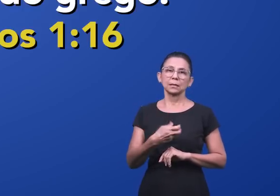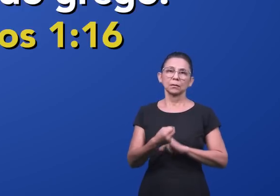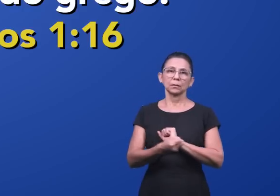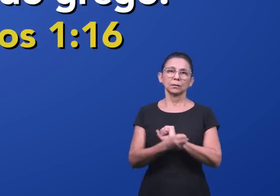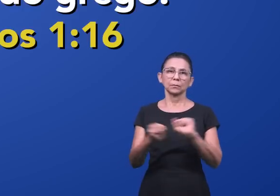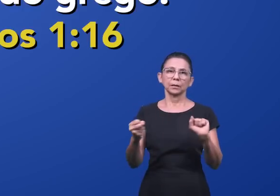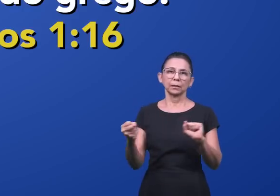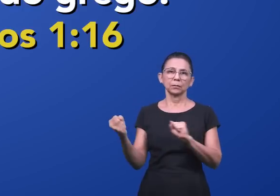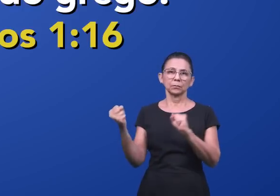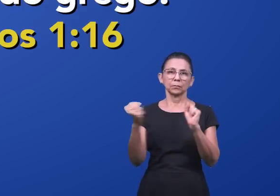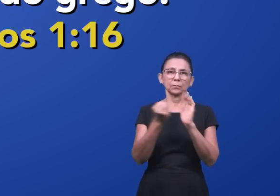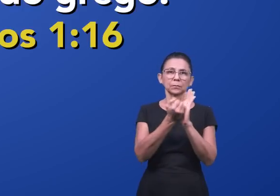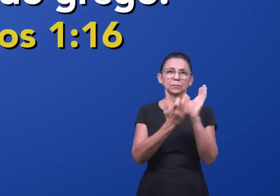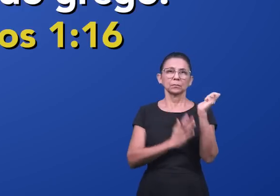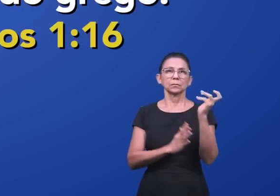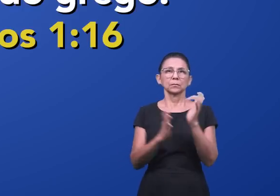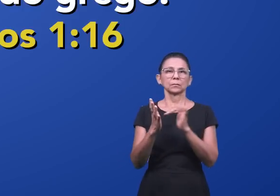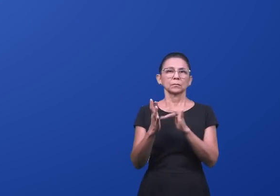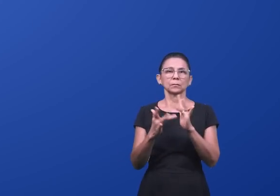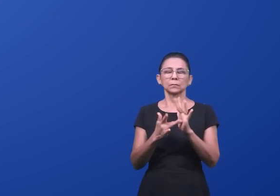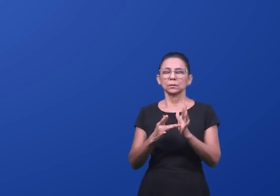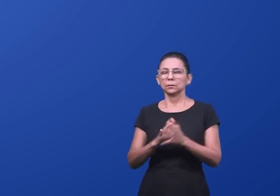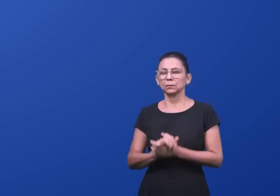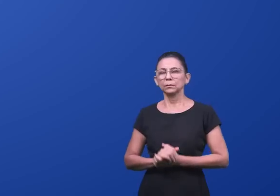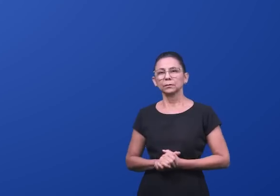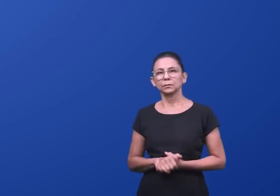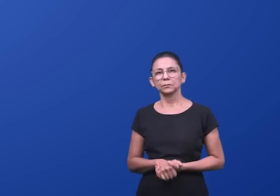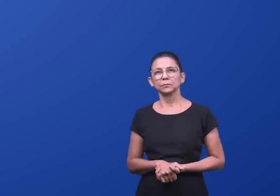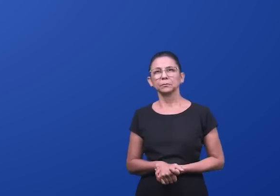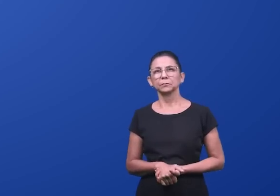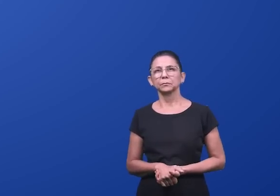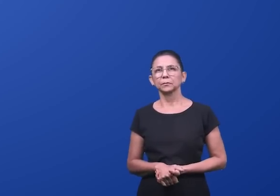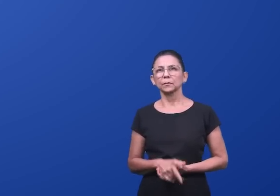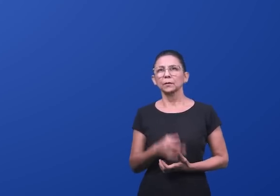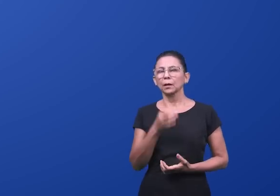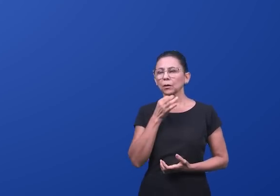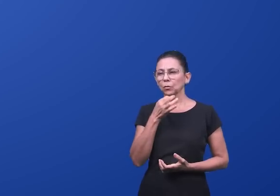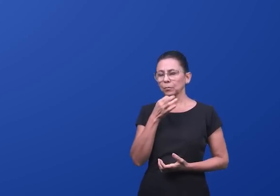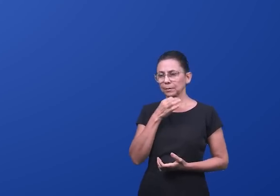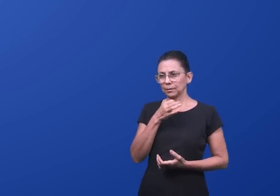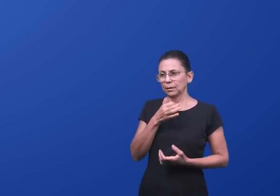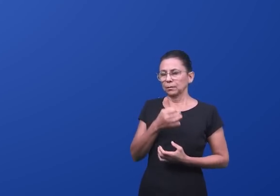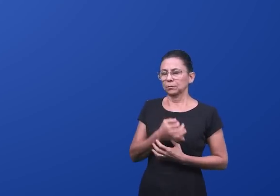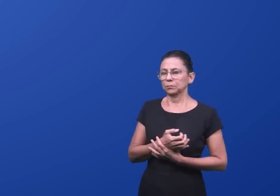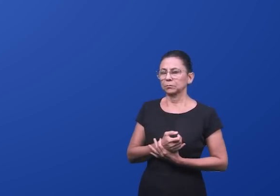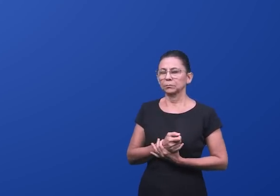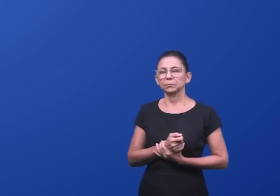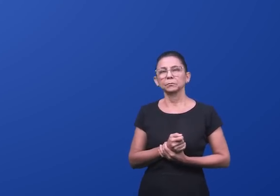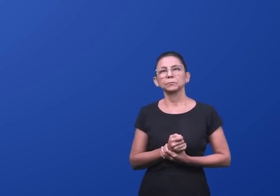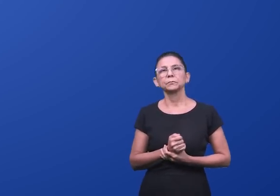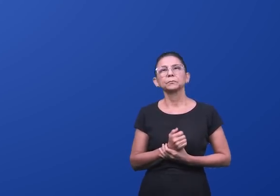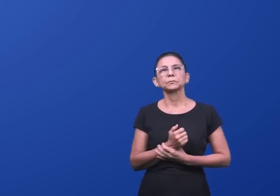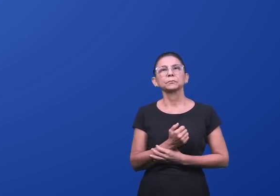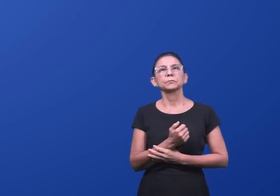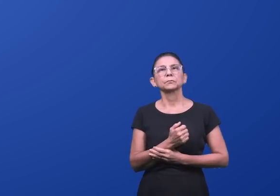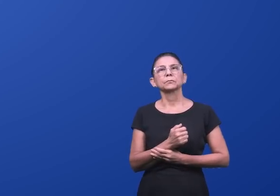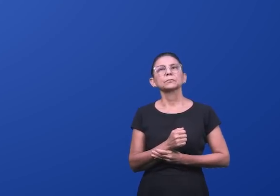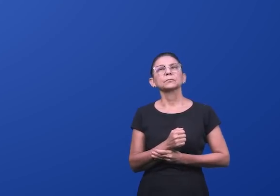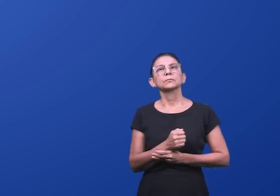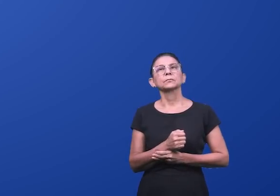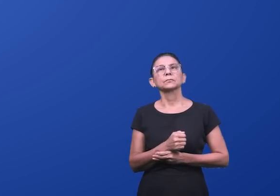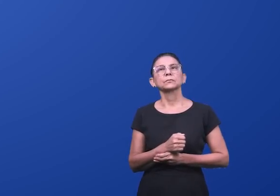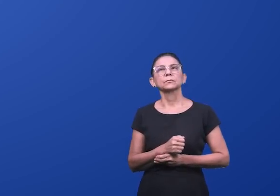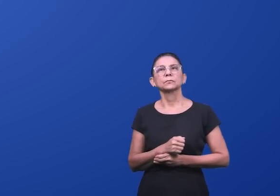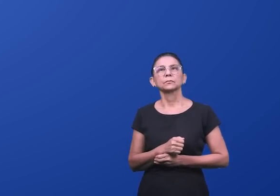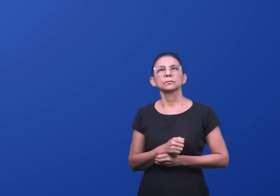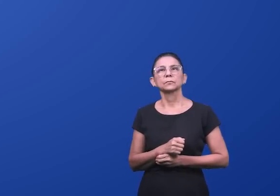seu sangue. Como está ali também no Salmo 2, verso 6. E a frase que nós podemos resumir isso é que nós somos remidos